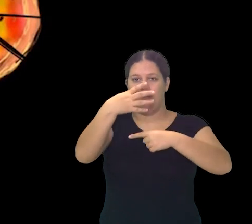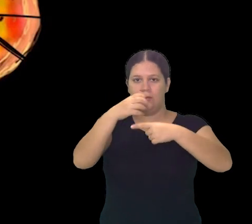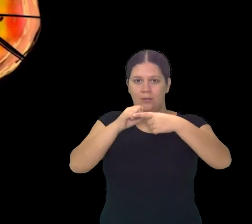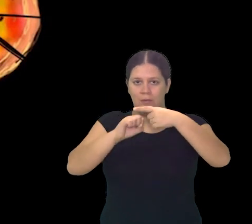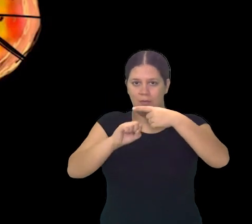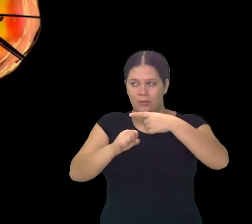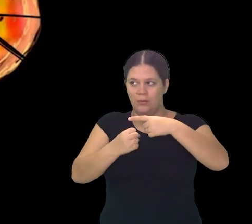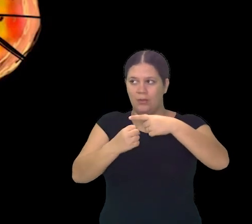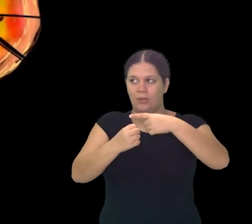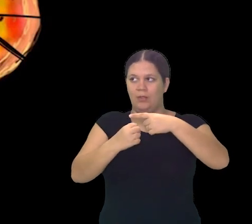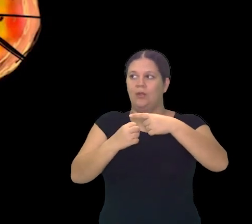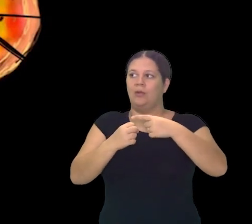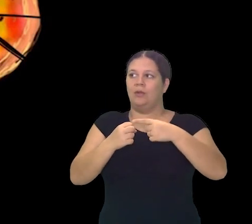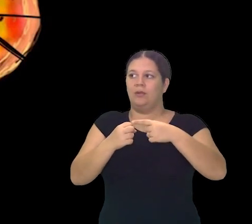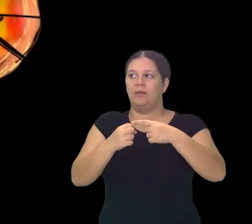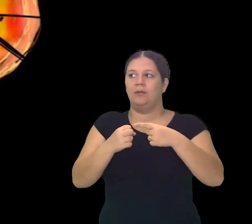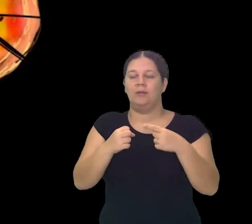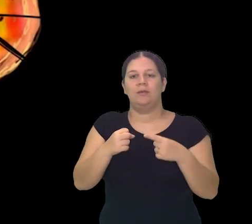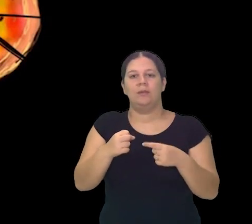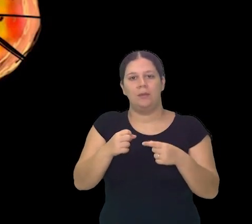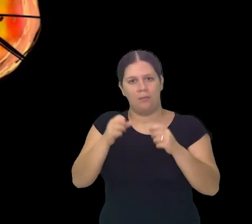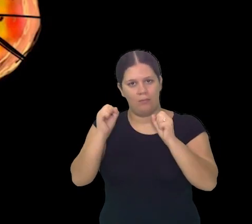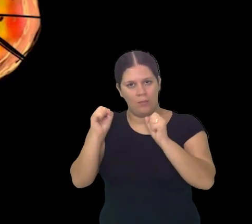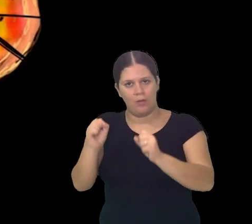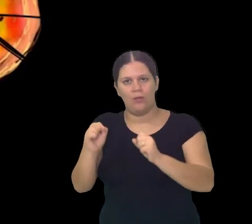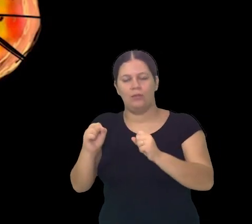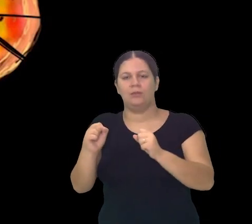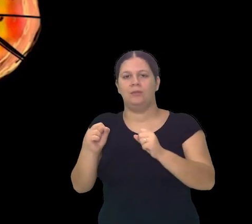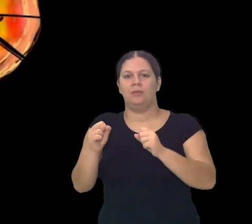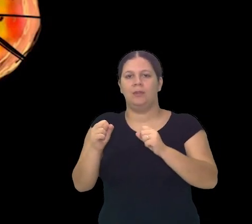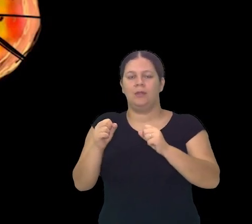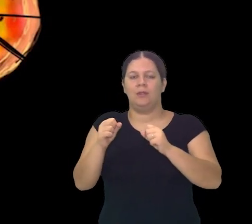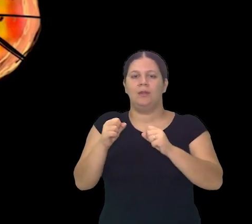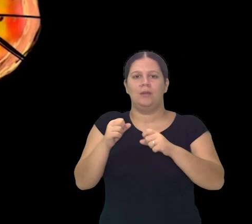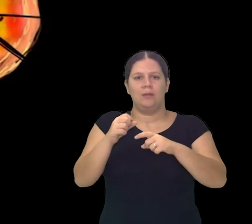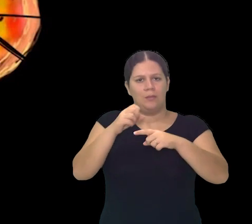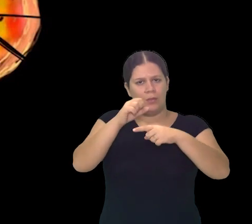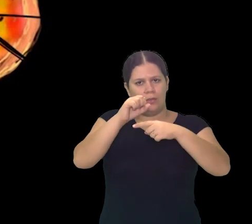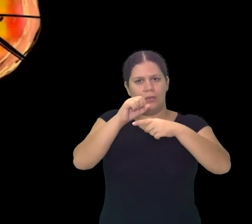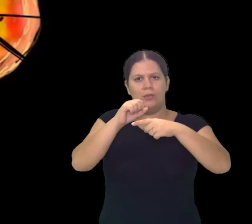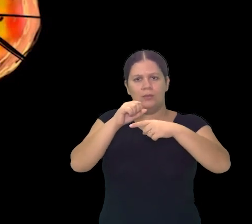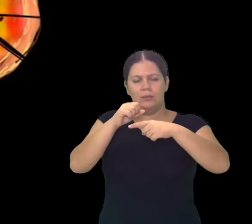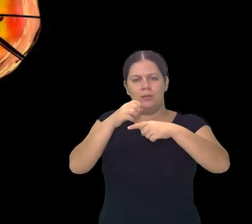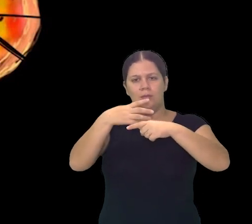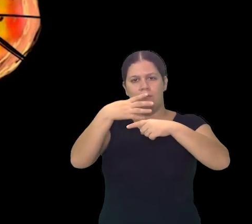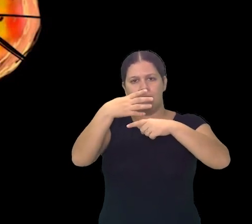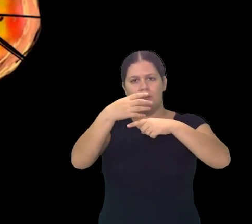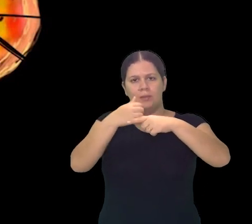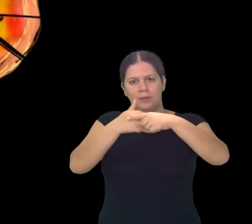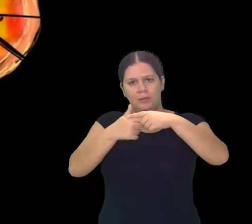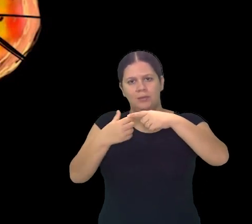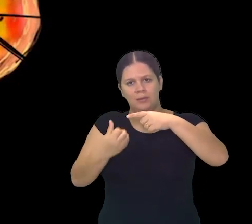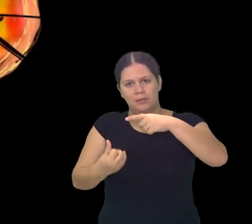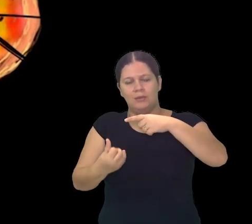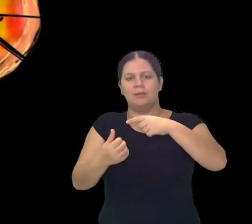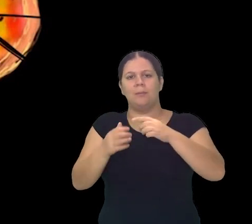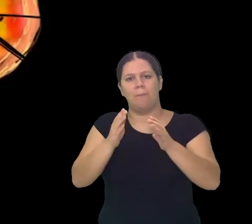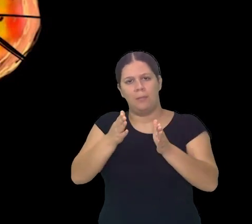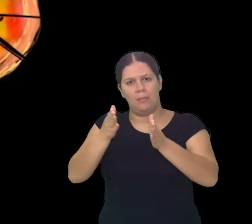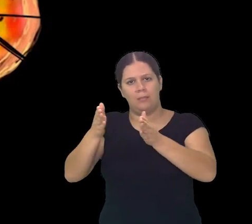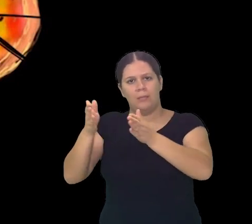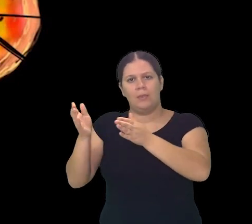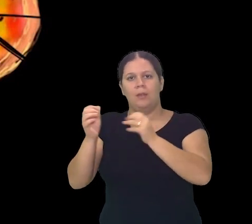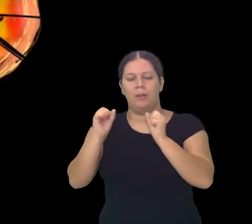para continuar e ir até o 8 16avos. Poderia ter 16 32avos. Ainda assim, todas seriam